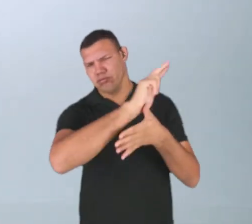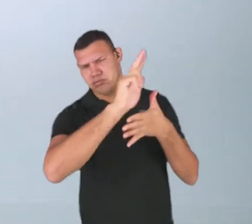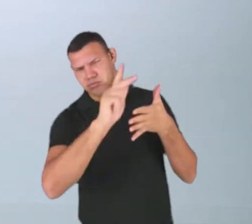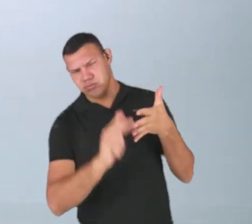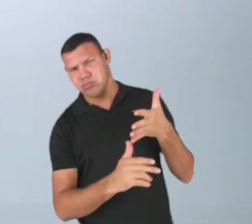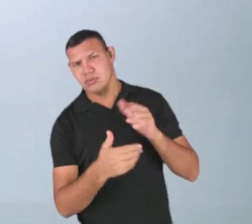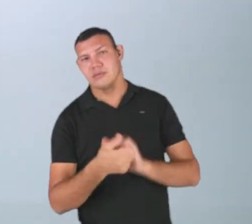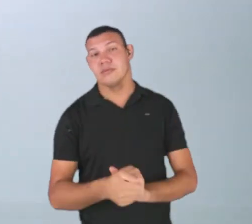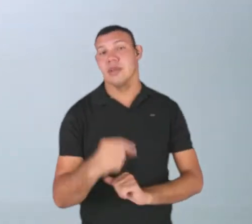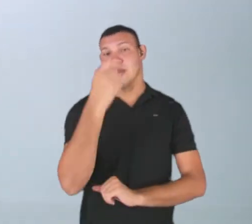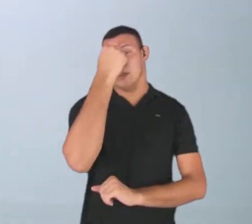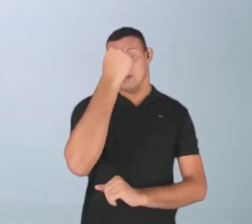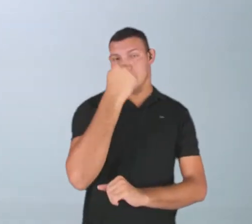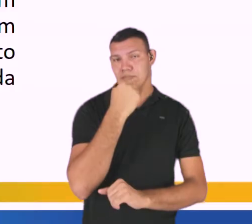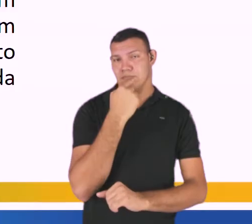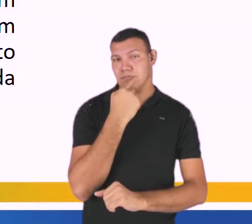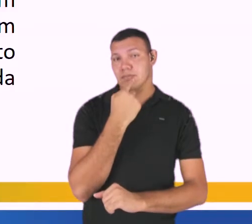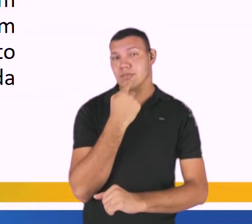A foto,